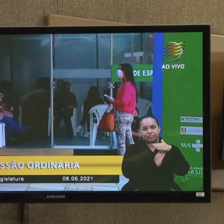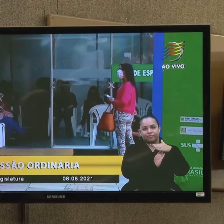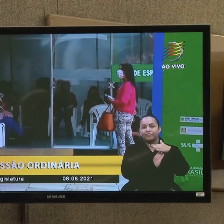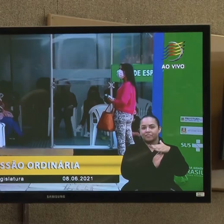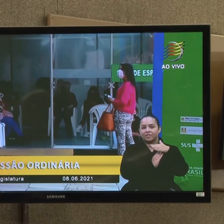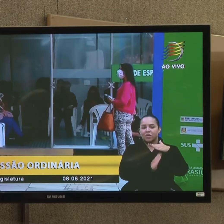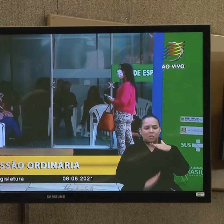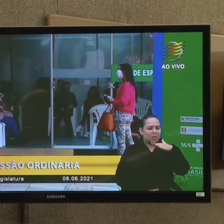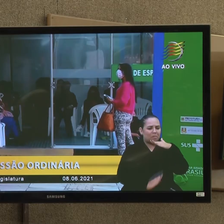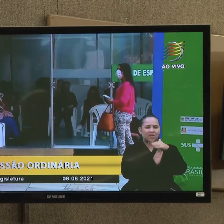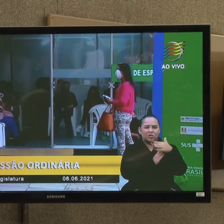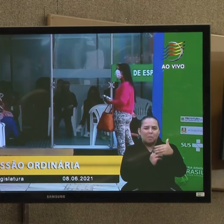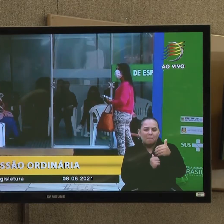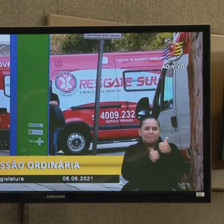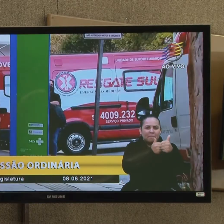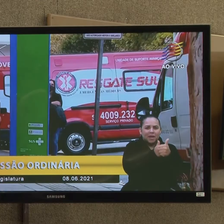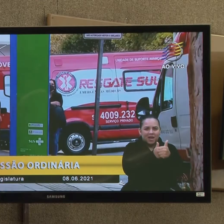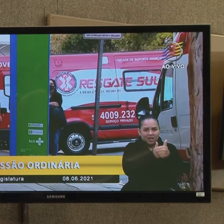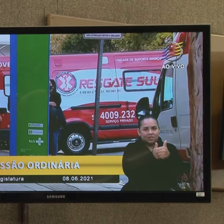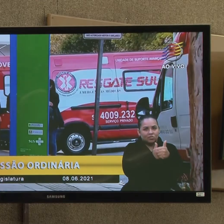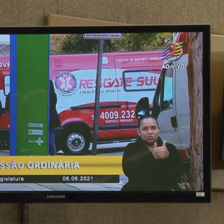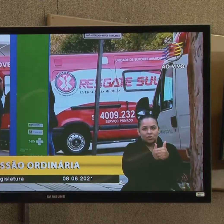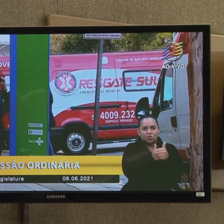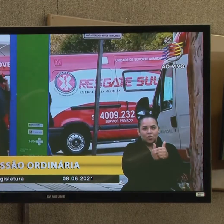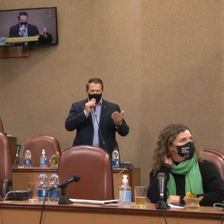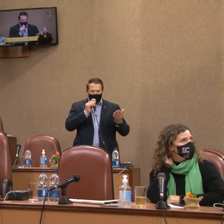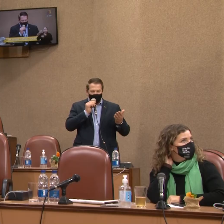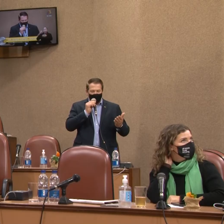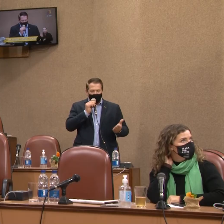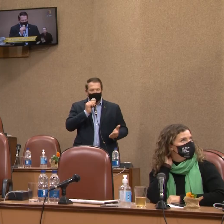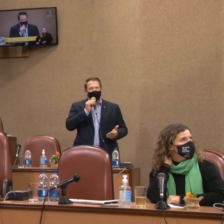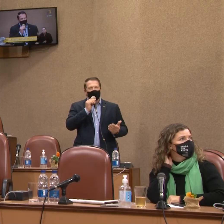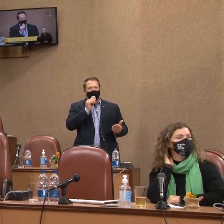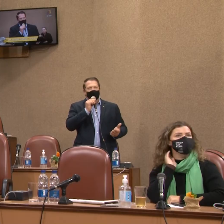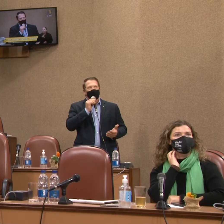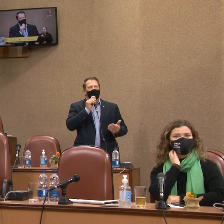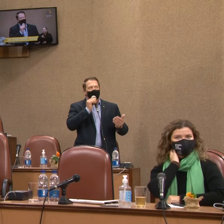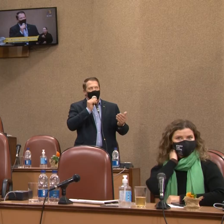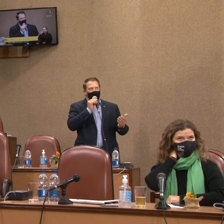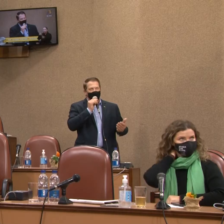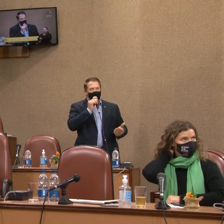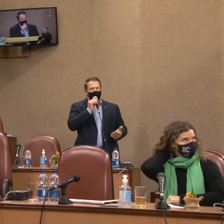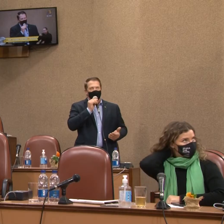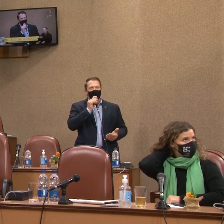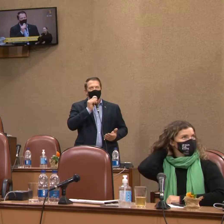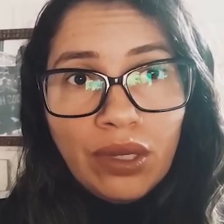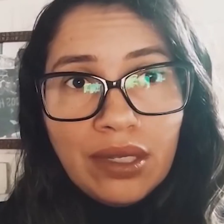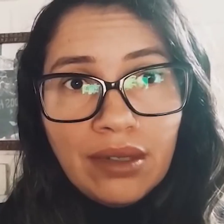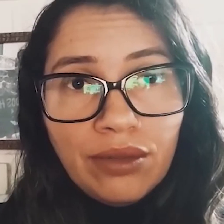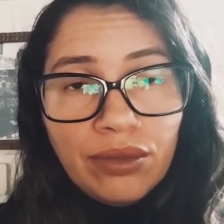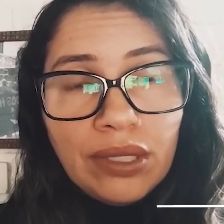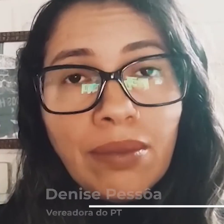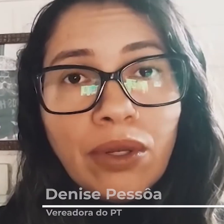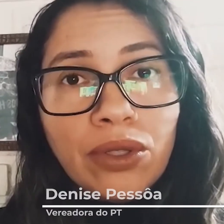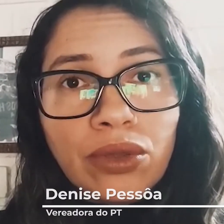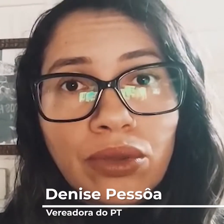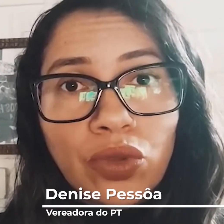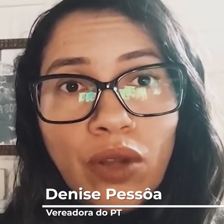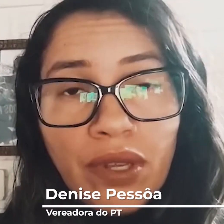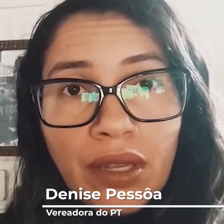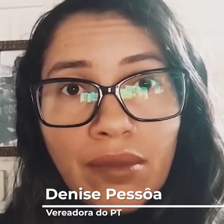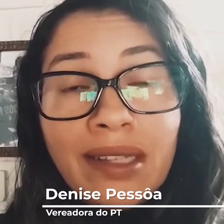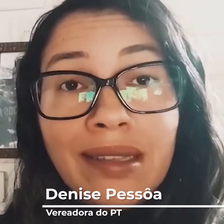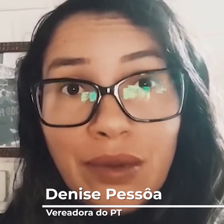penitenciário assassinado em uma ação de criminosos para resgatar um preso que era atendido na UPA Zona Norte. Tanto a questão da morte